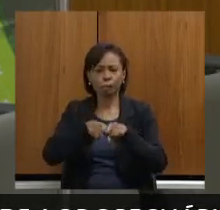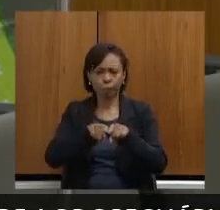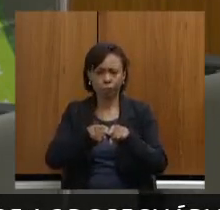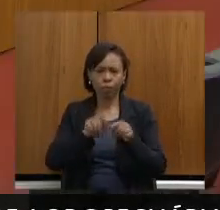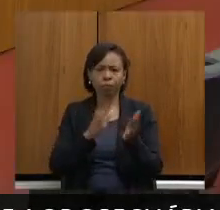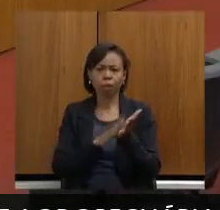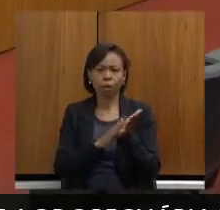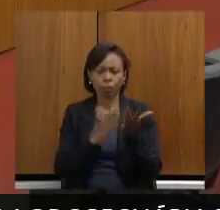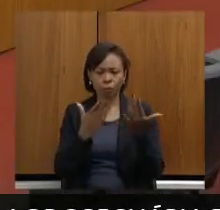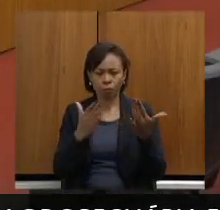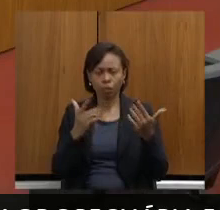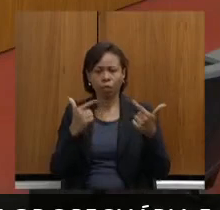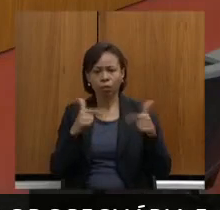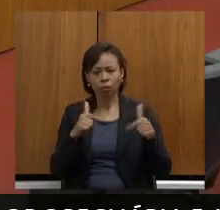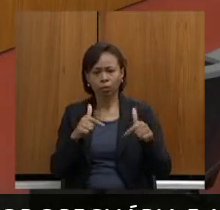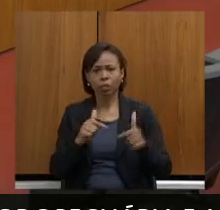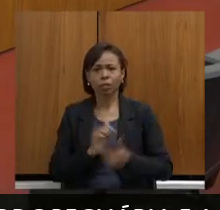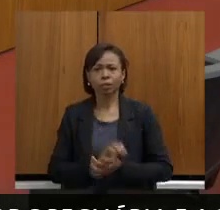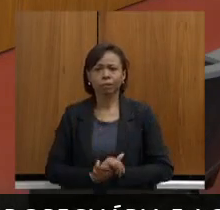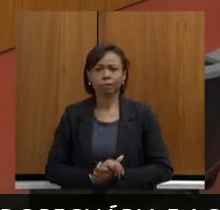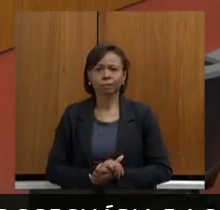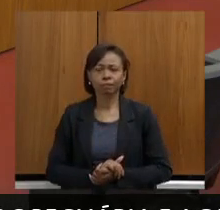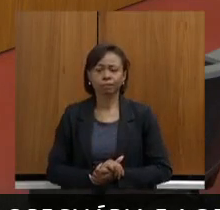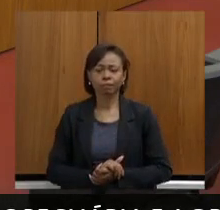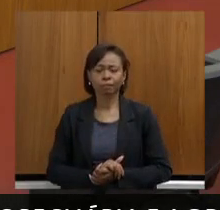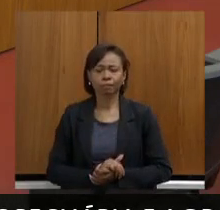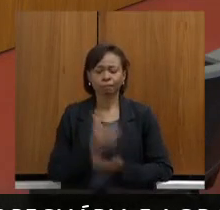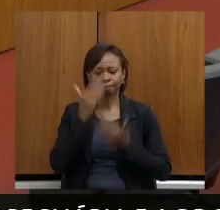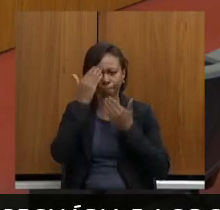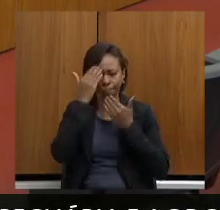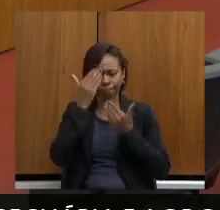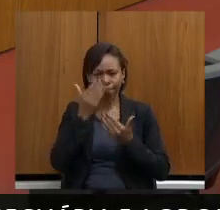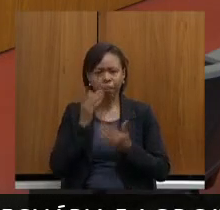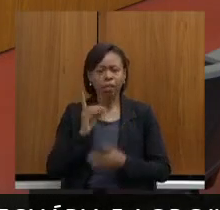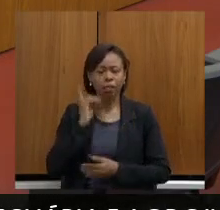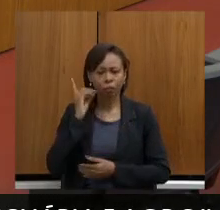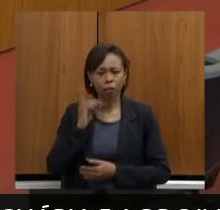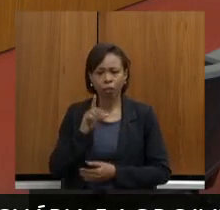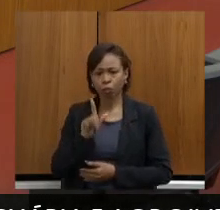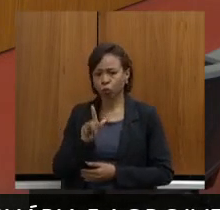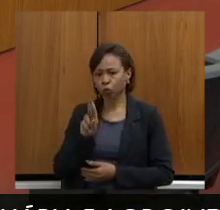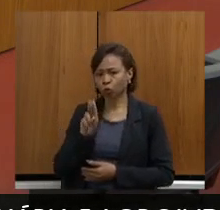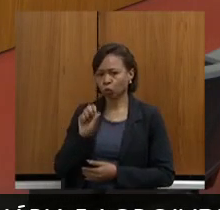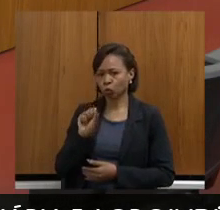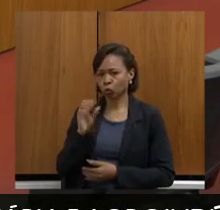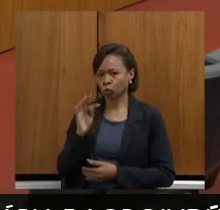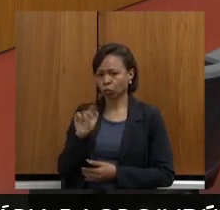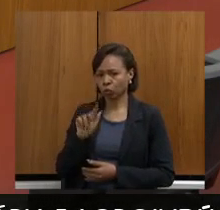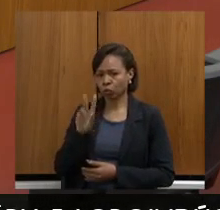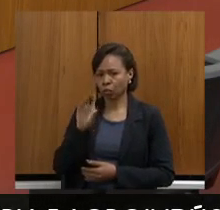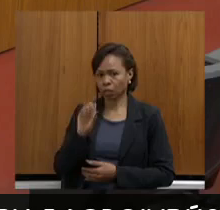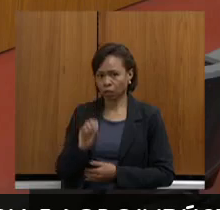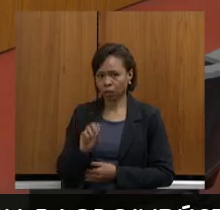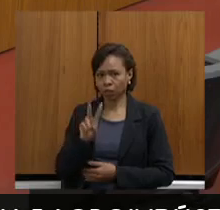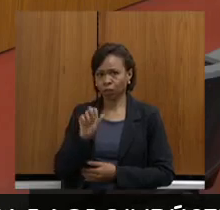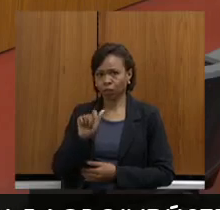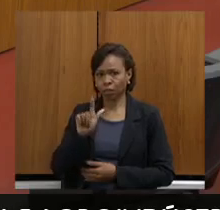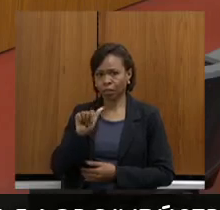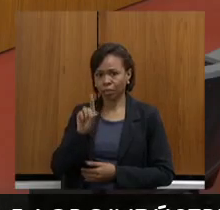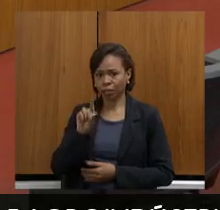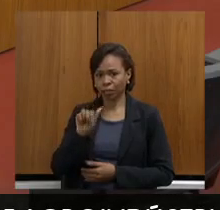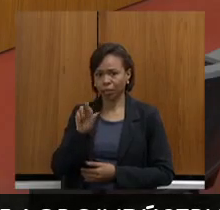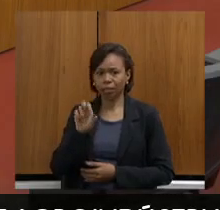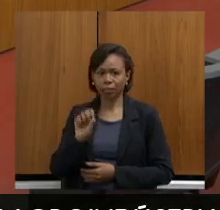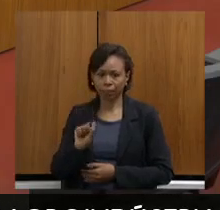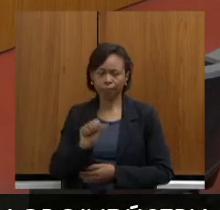trabalho e agradeço a participação do deputado Gustavo Valadares senhora quer